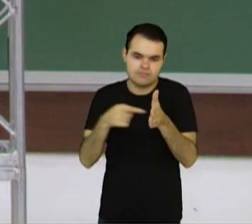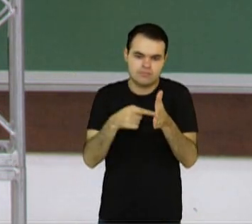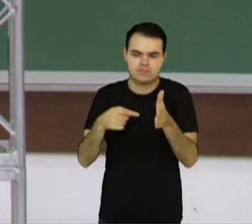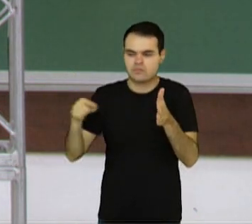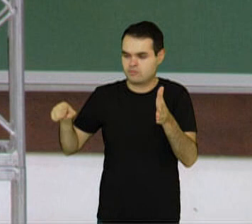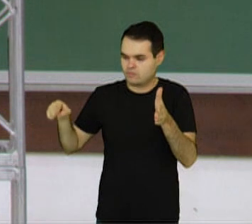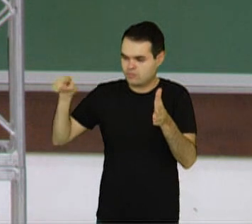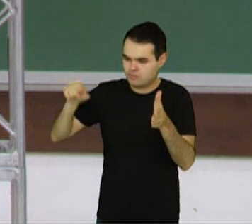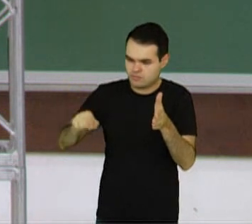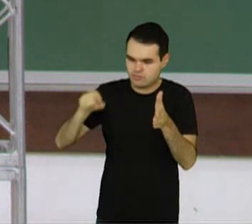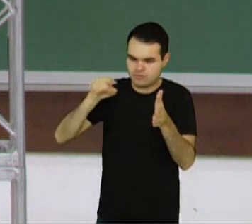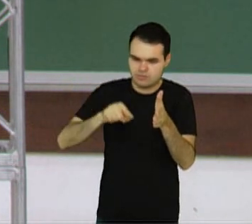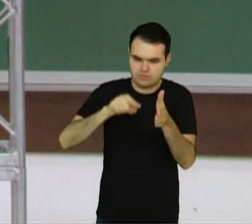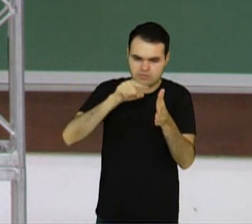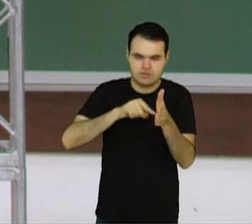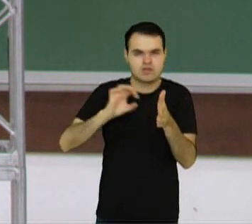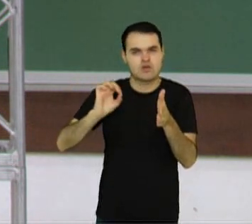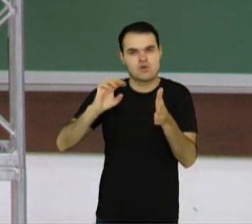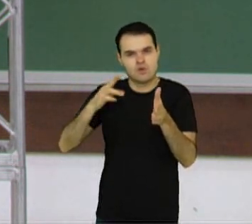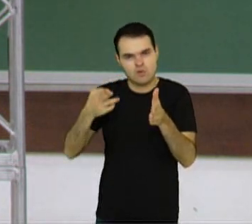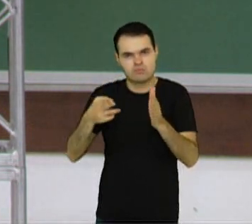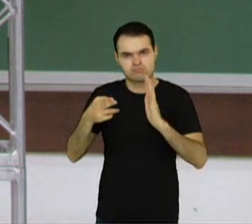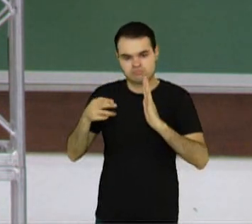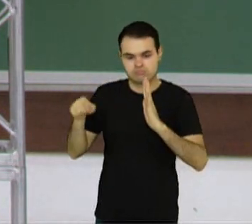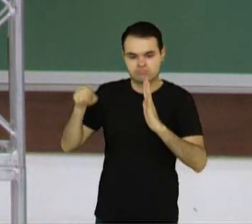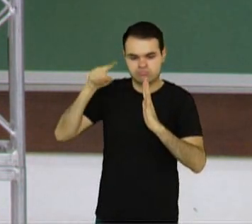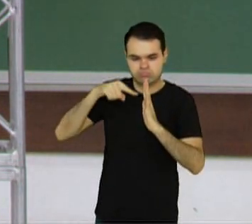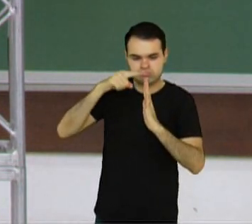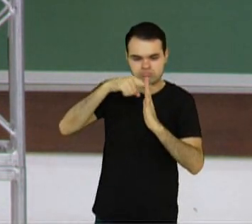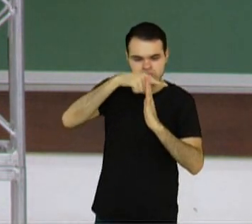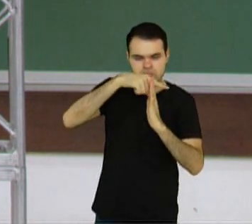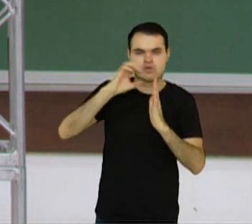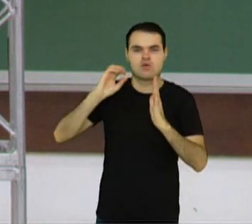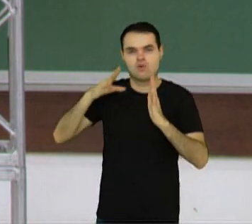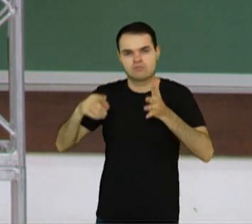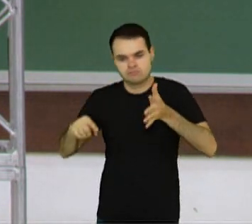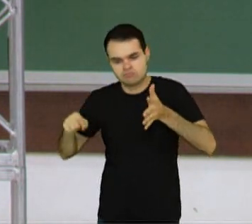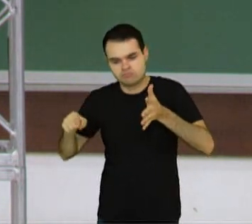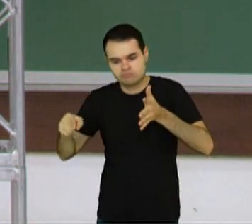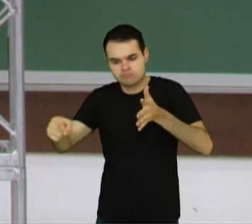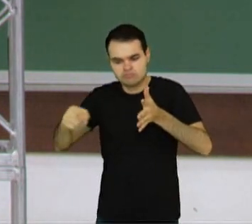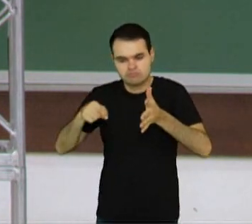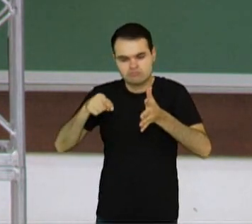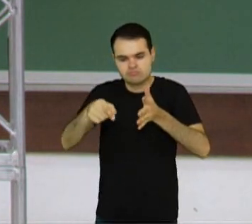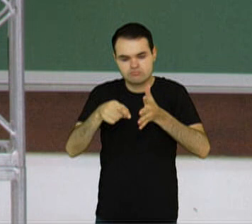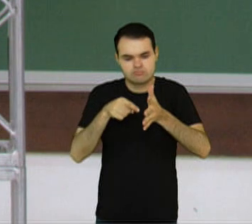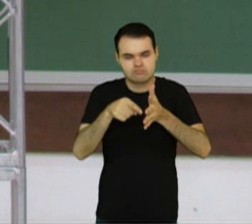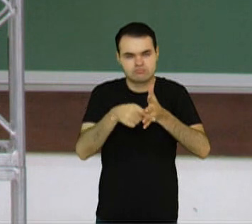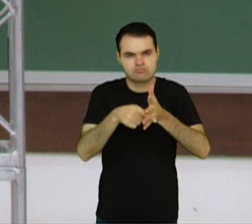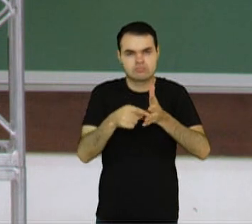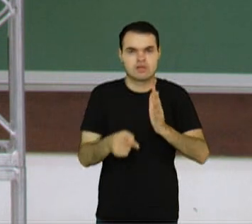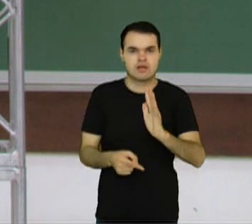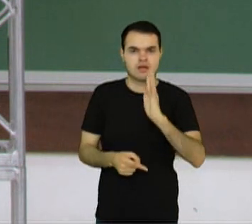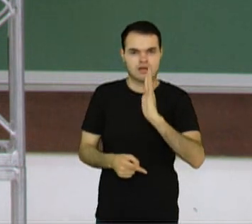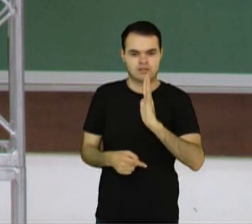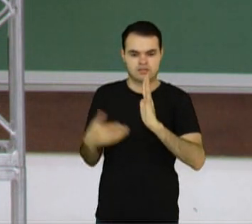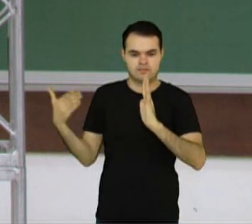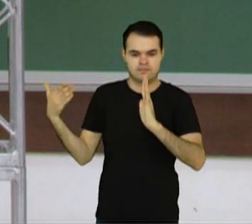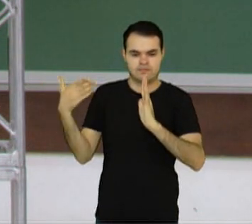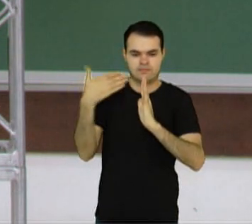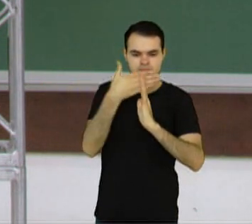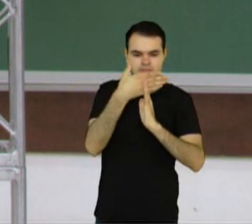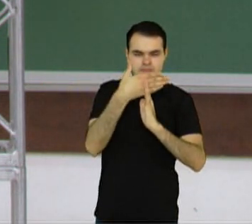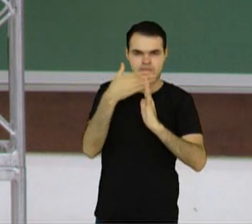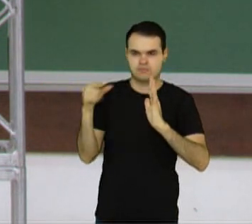apenas um único segmento da luz. Nesse caso, com o polarizador aqui na vertical, apenas o fluxo luminoso